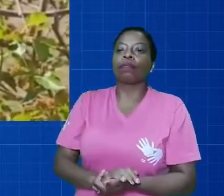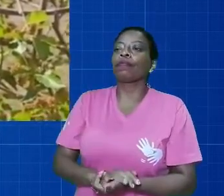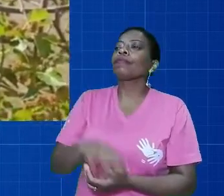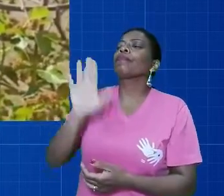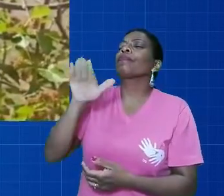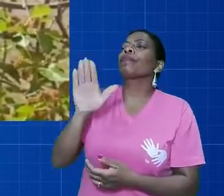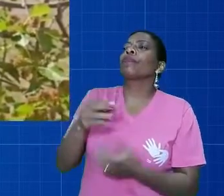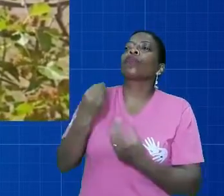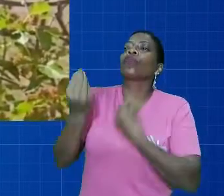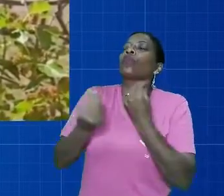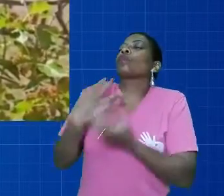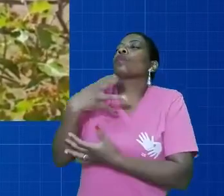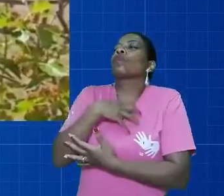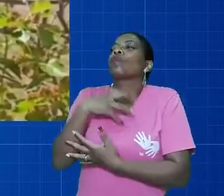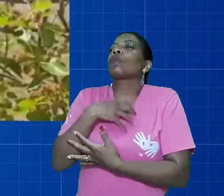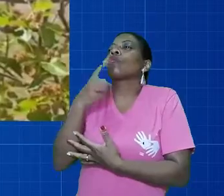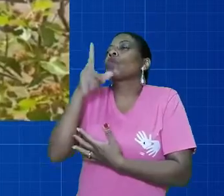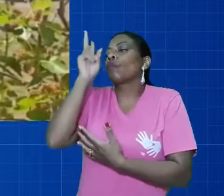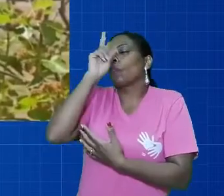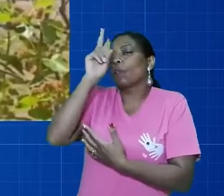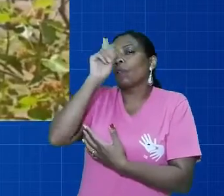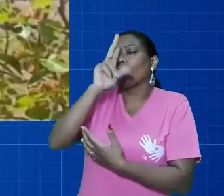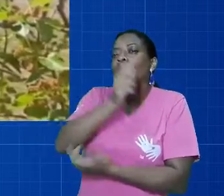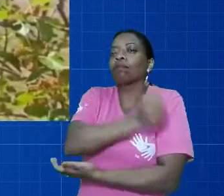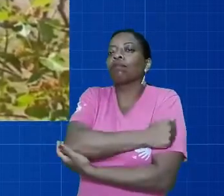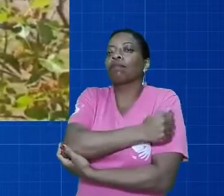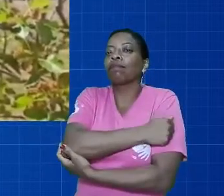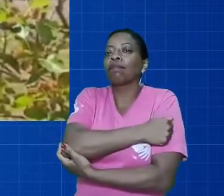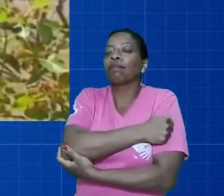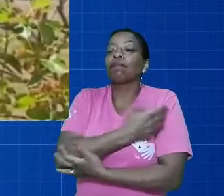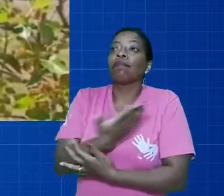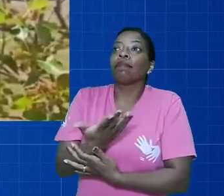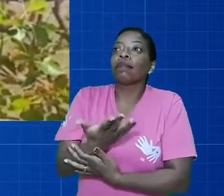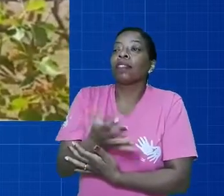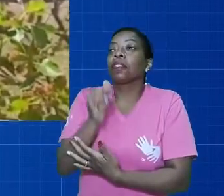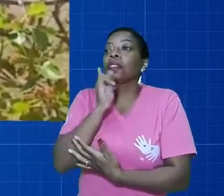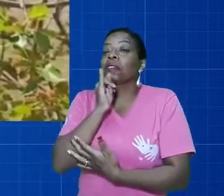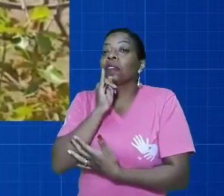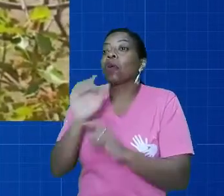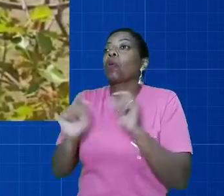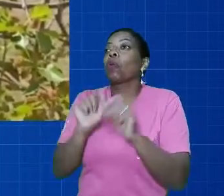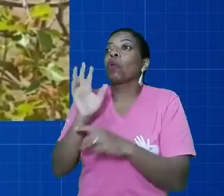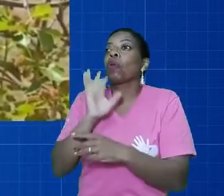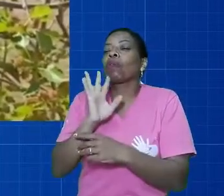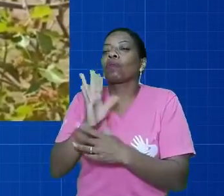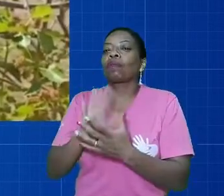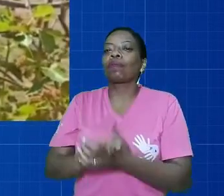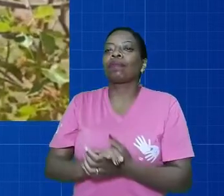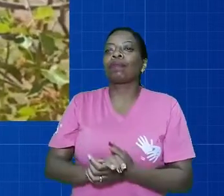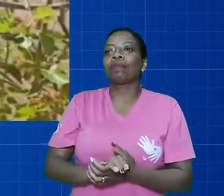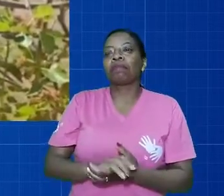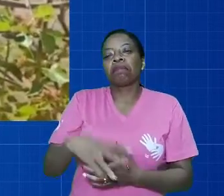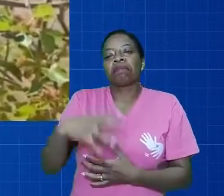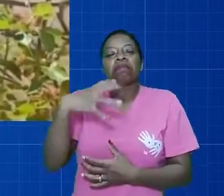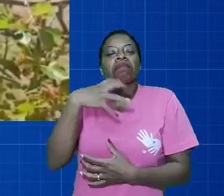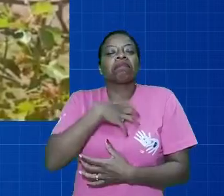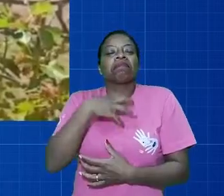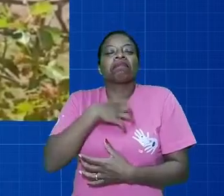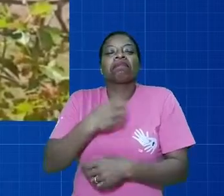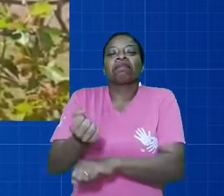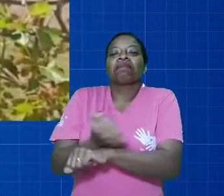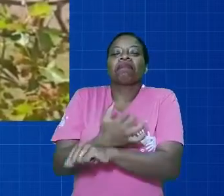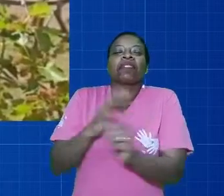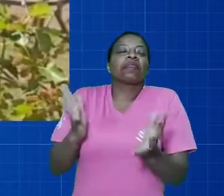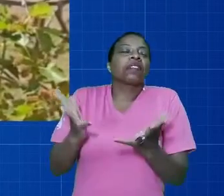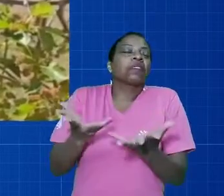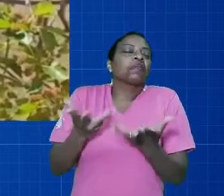alunos? O que vem à tua cabeça de memória desses alunos assim? Ai, professora, que legal! Encantamento. A palavra